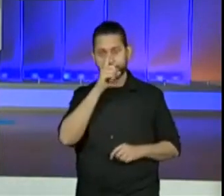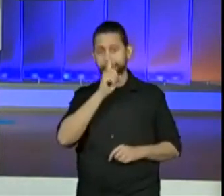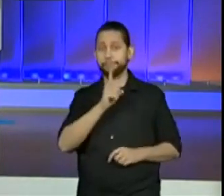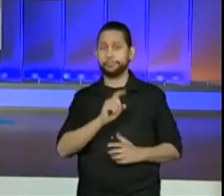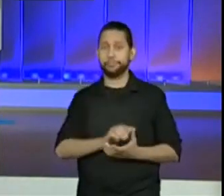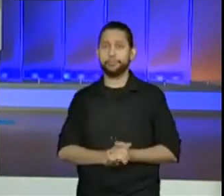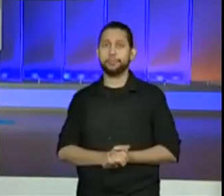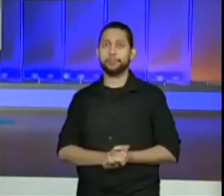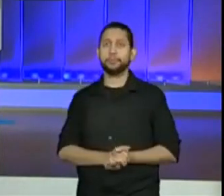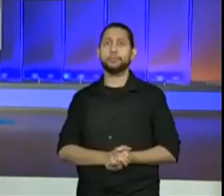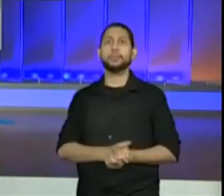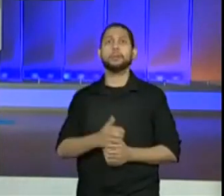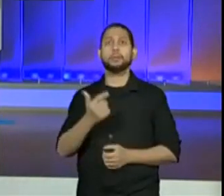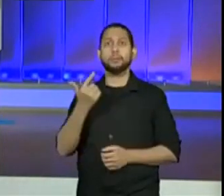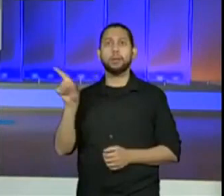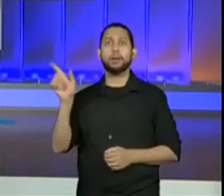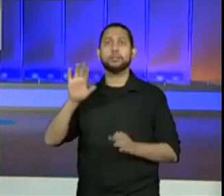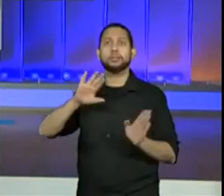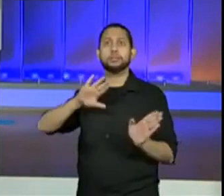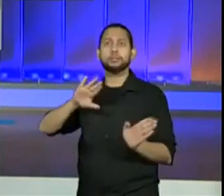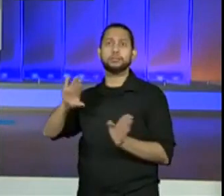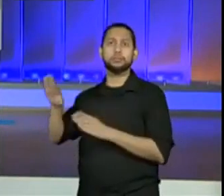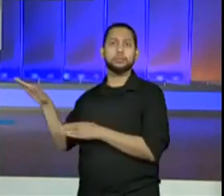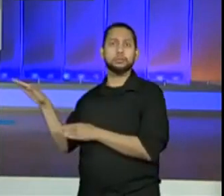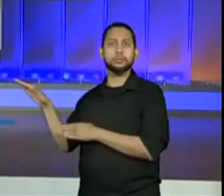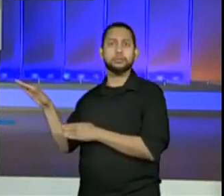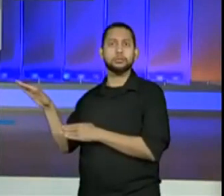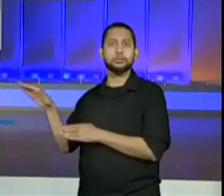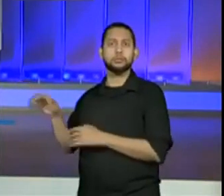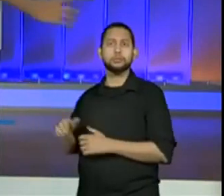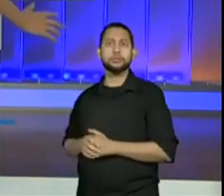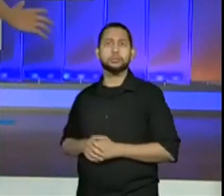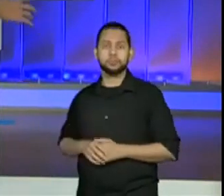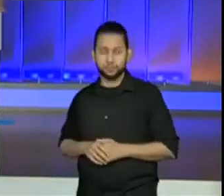texto, falando aí sobre matas ciliares, pensando nesse assunto.